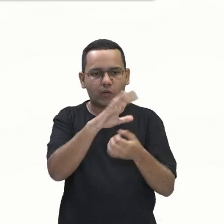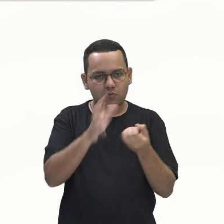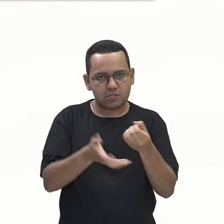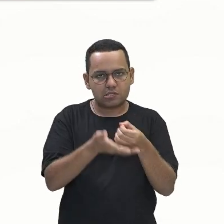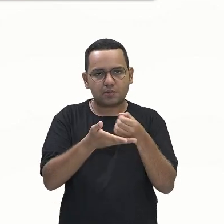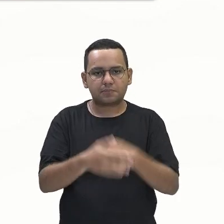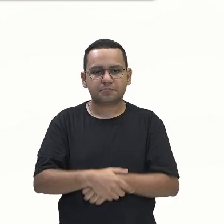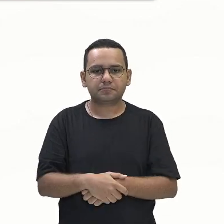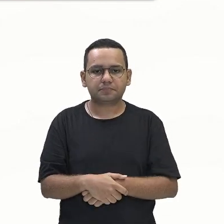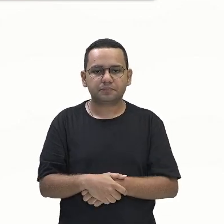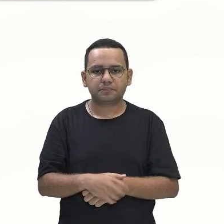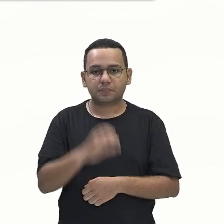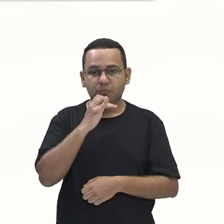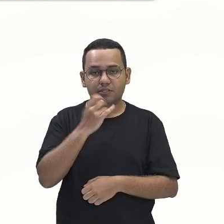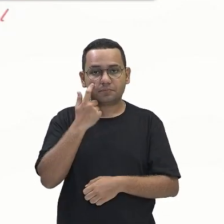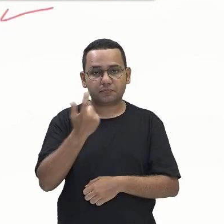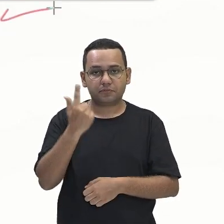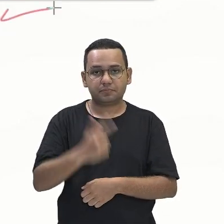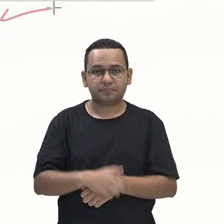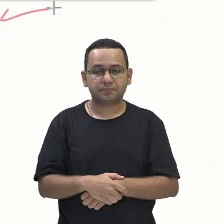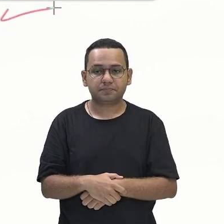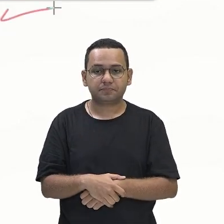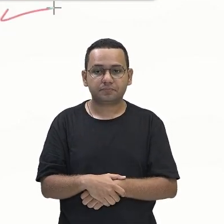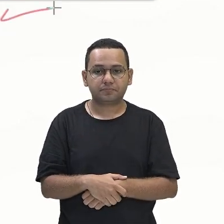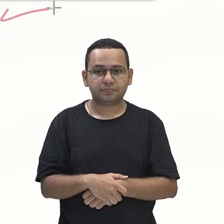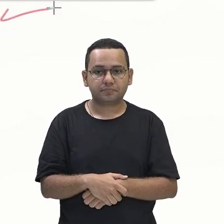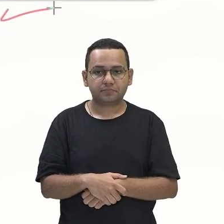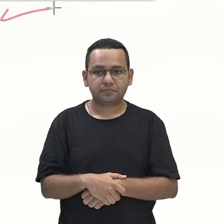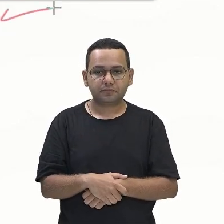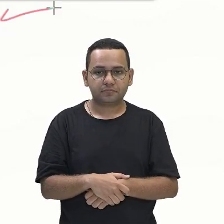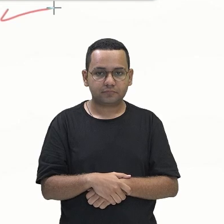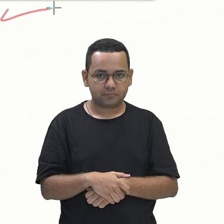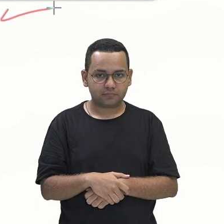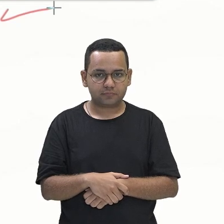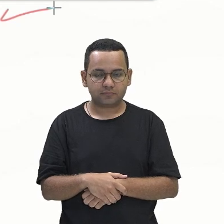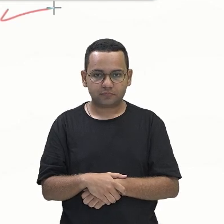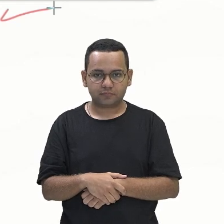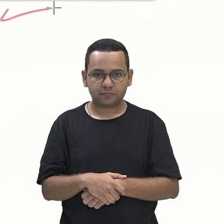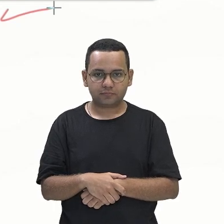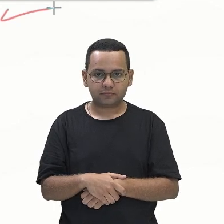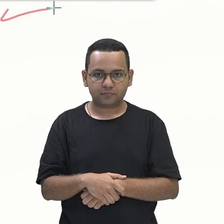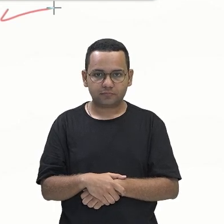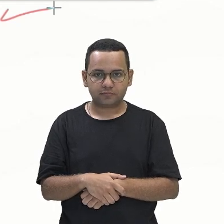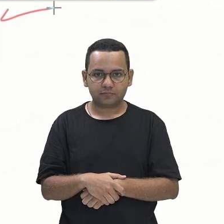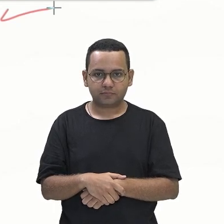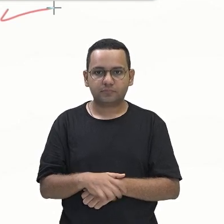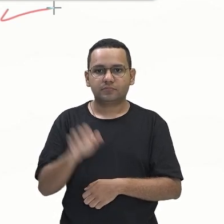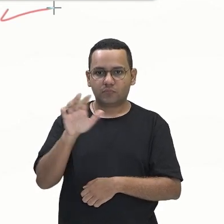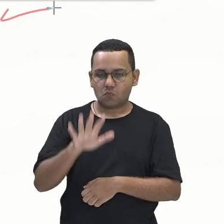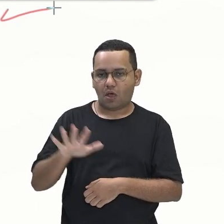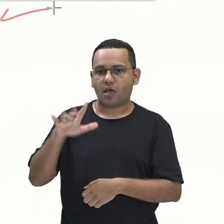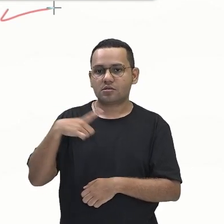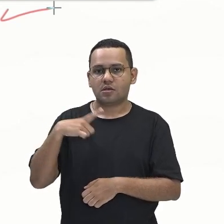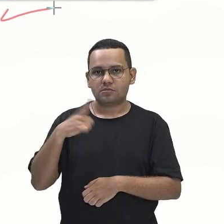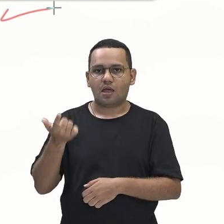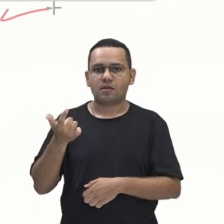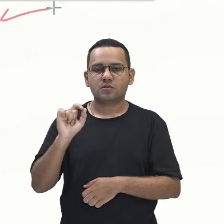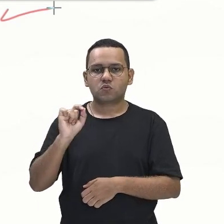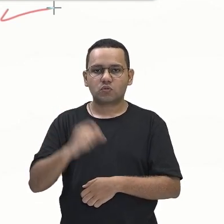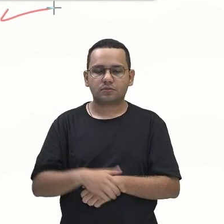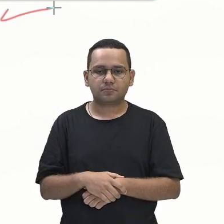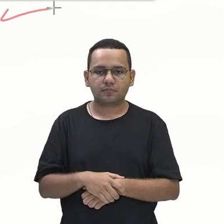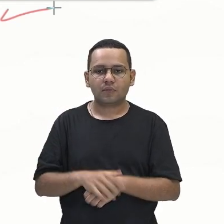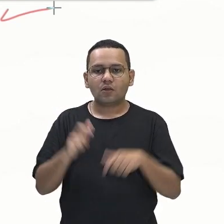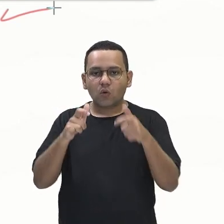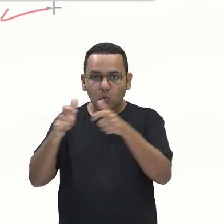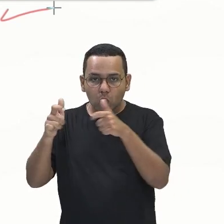ilustração, uma imagem de uma ocupação urbana em um ambiente, em uma